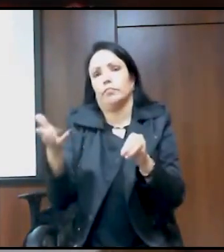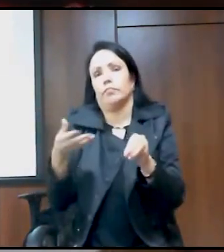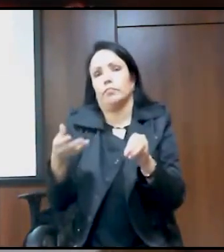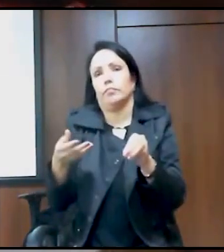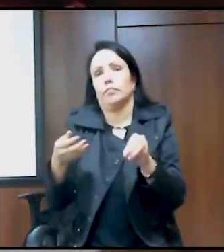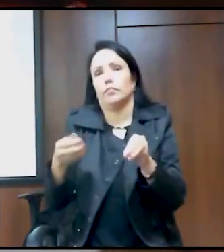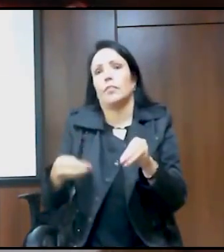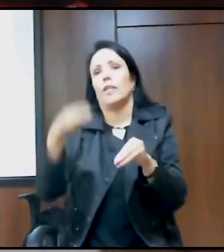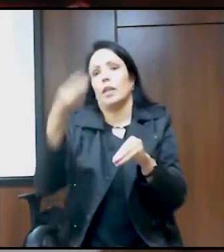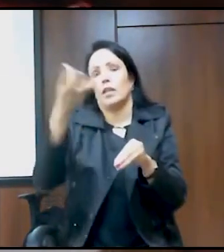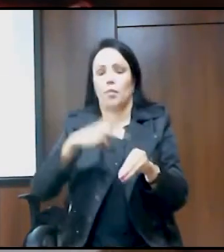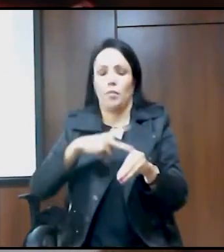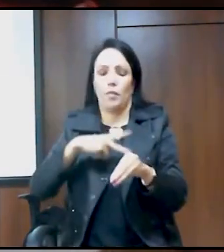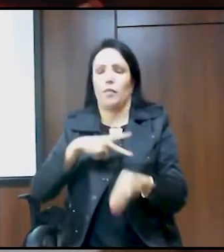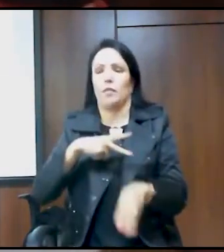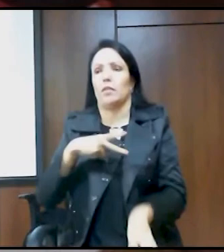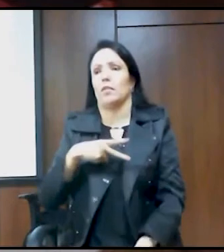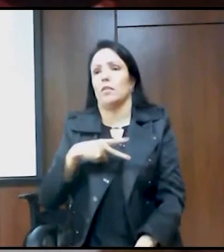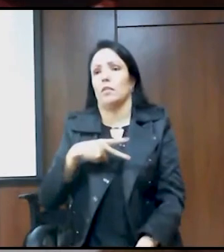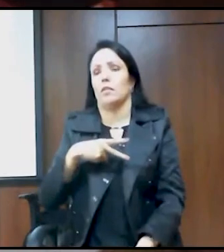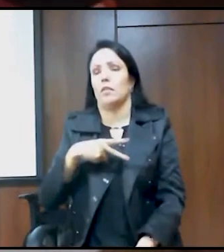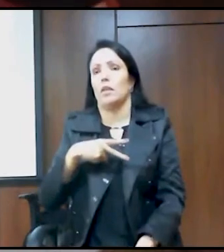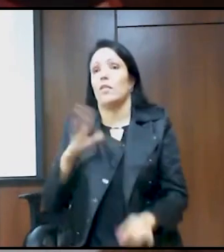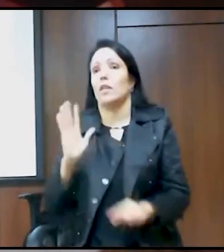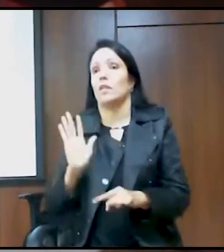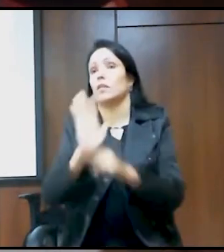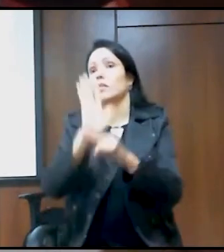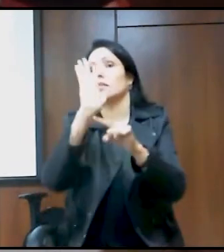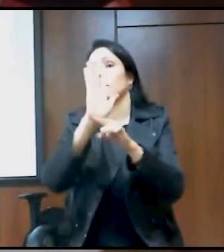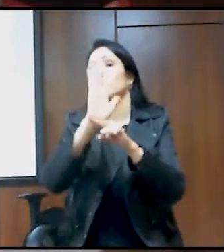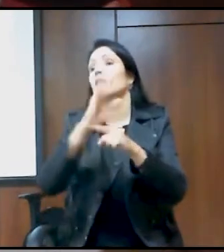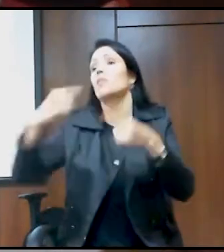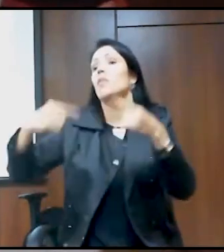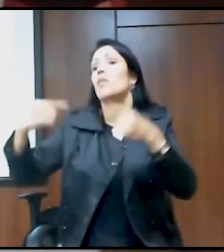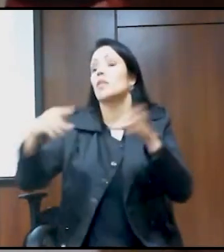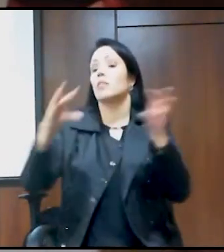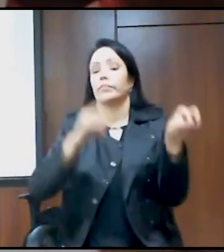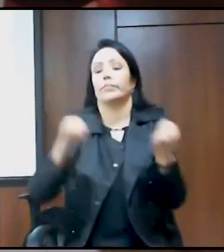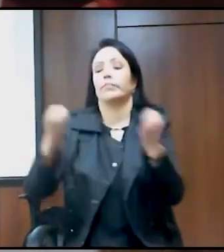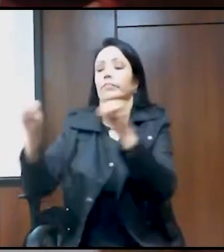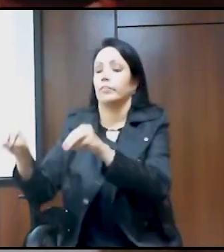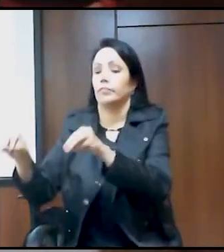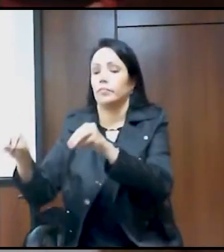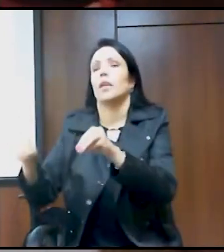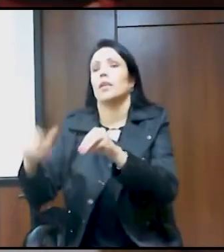privado. E aí a gente vai estar incentivando uma política de remoção,